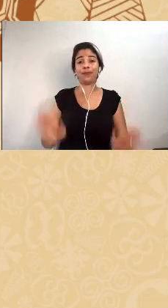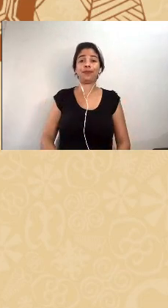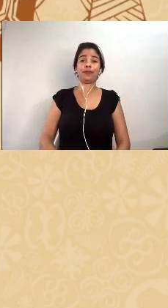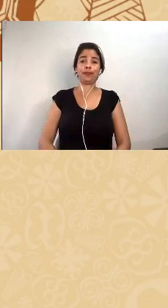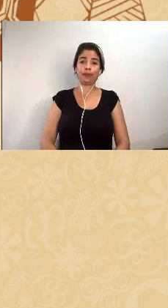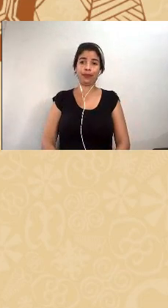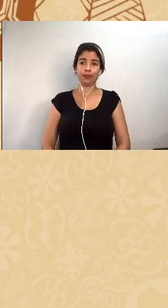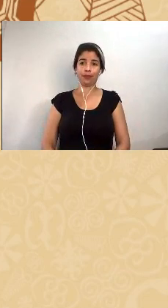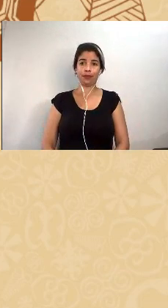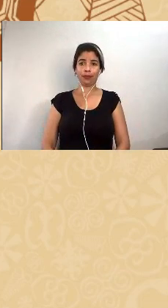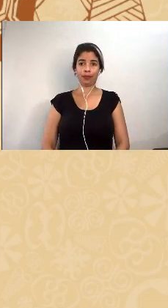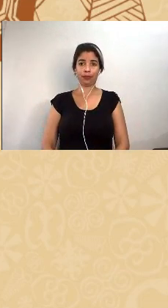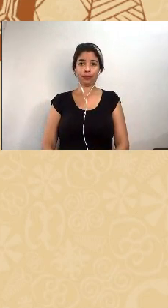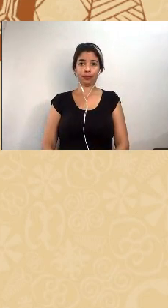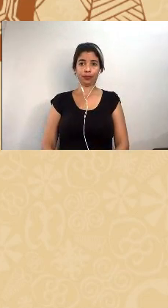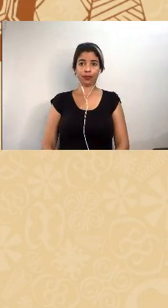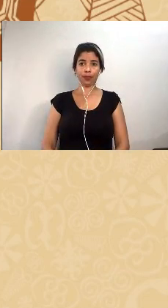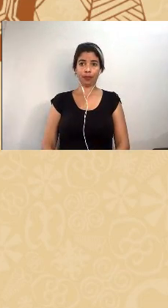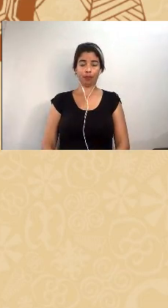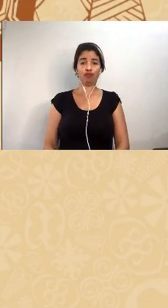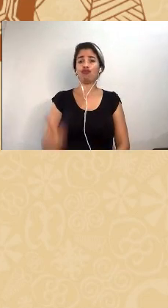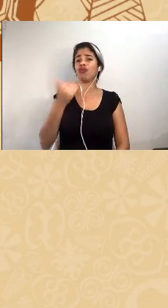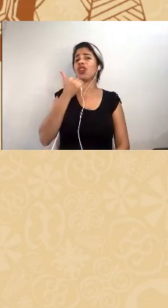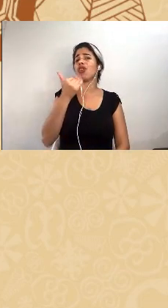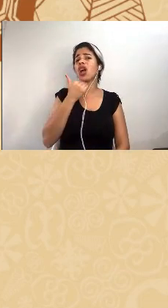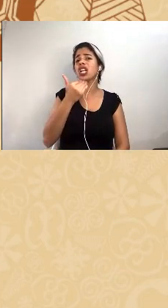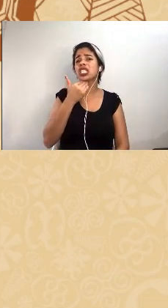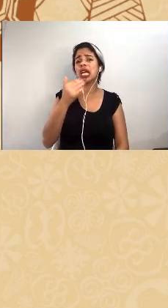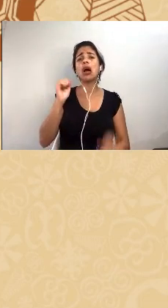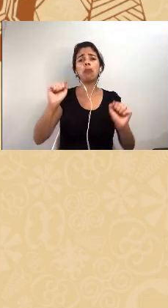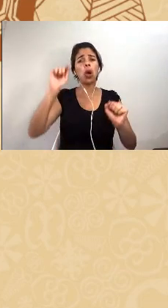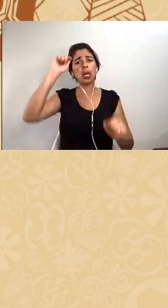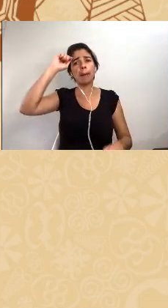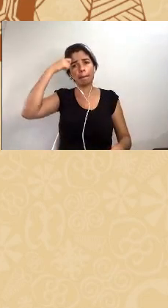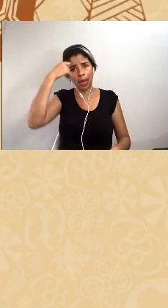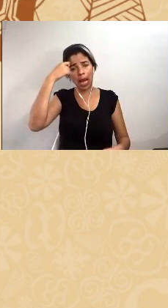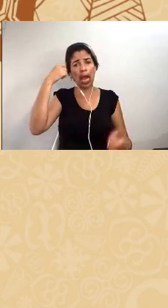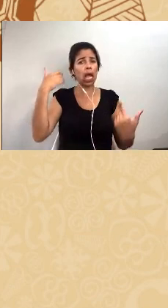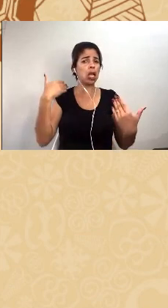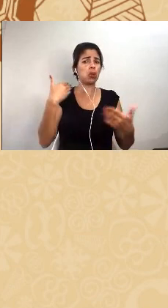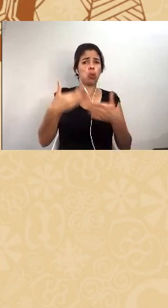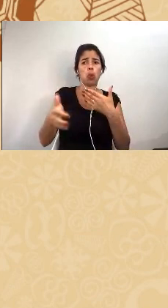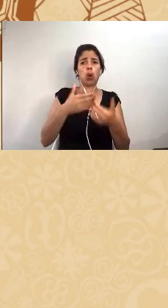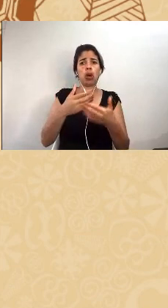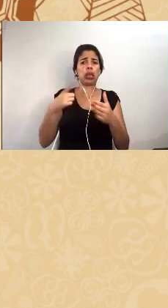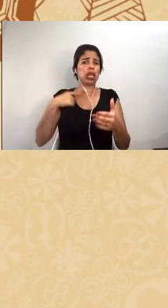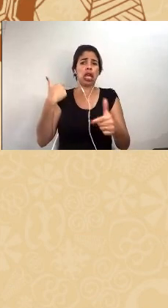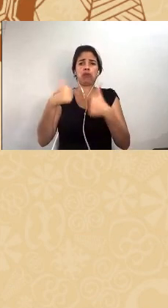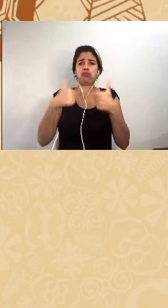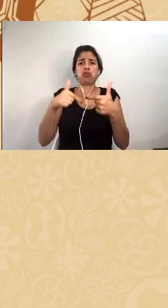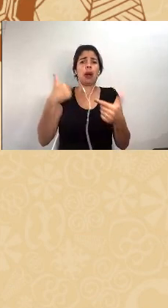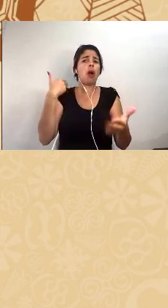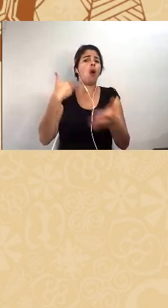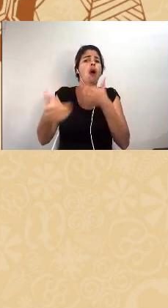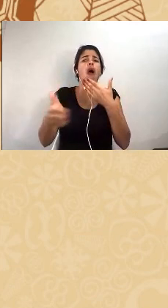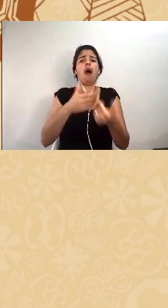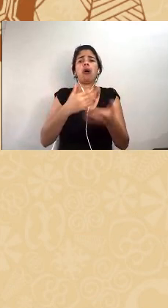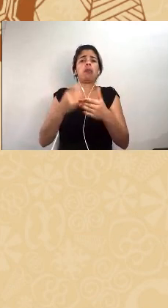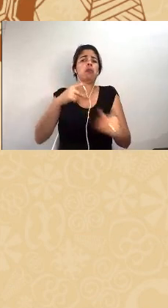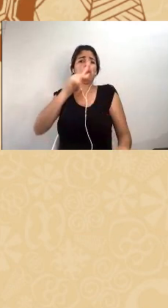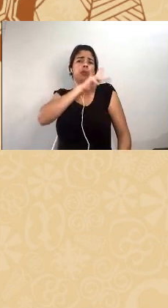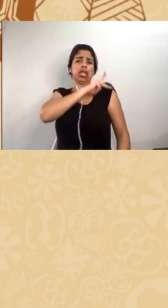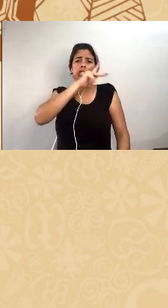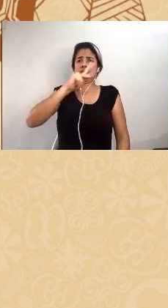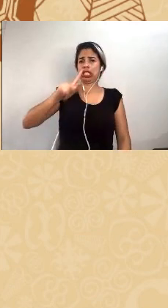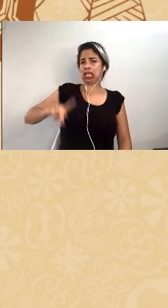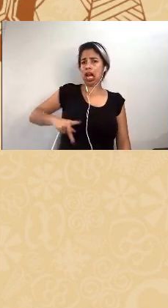Não adianta. Você pode ser negro, você pode ter o emprego que for. Você pode ser presidente da República,